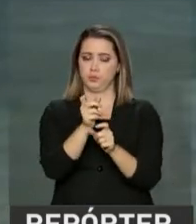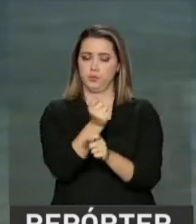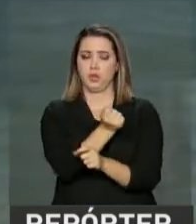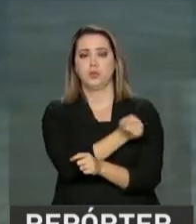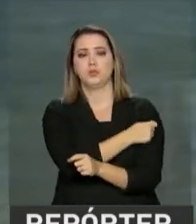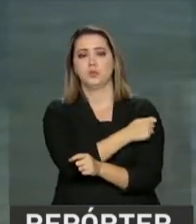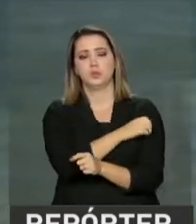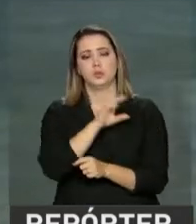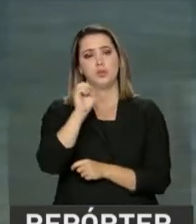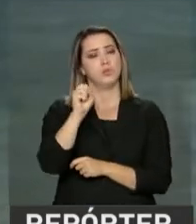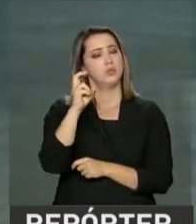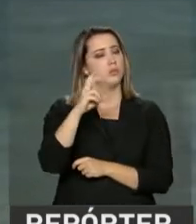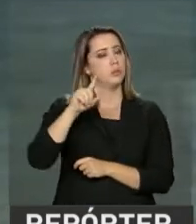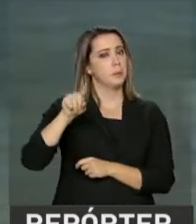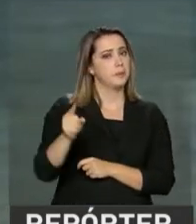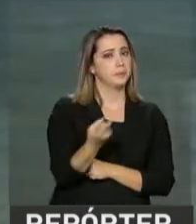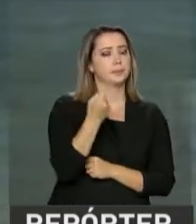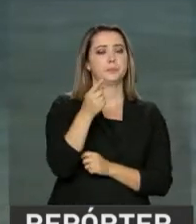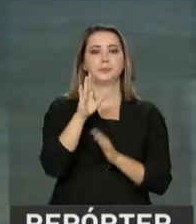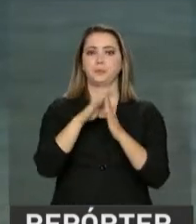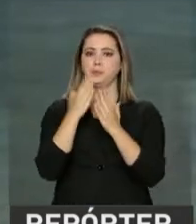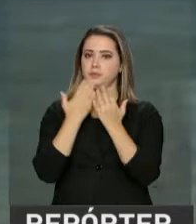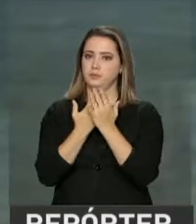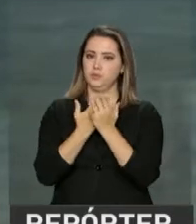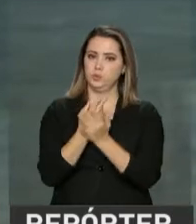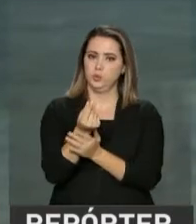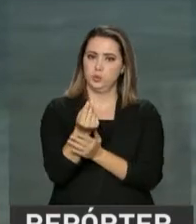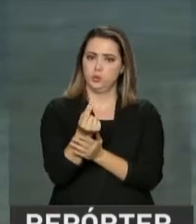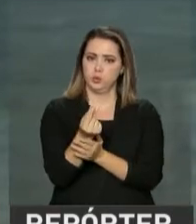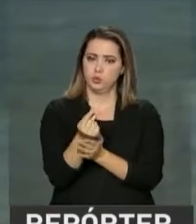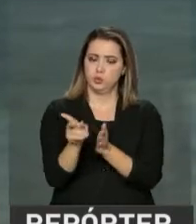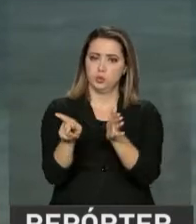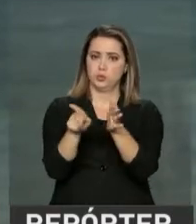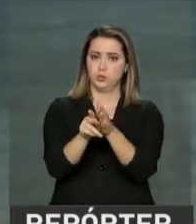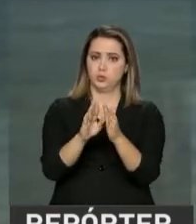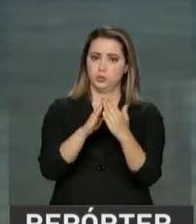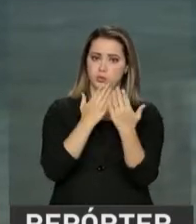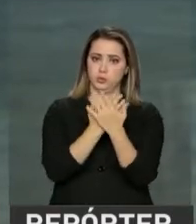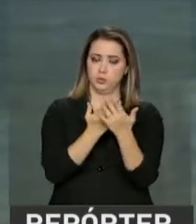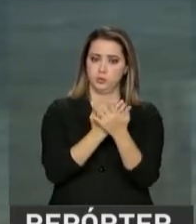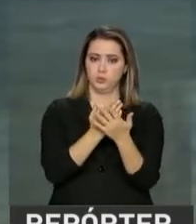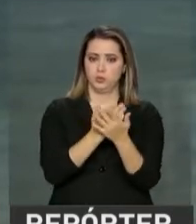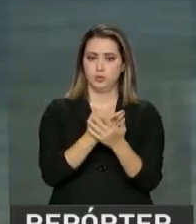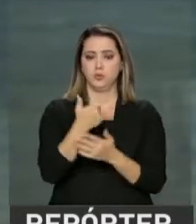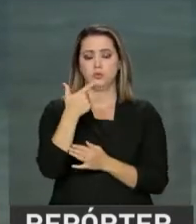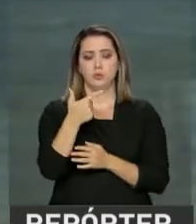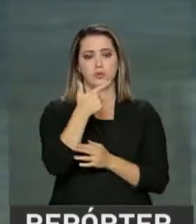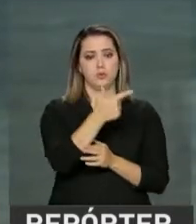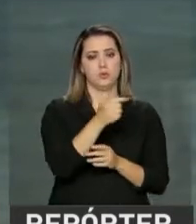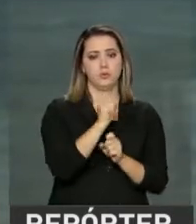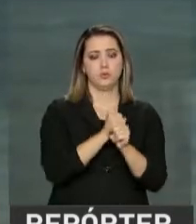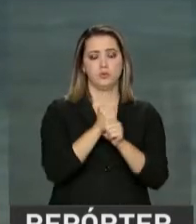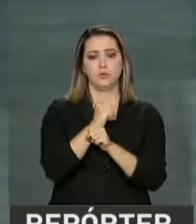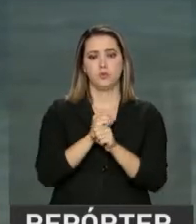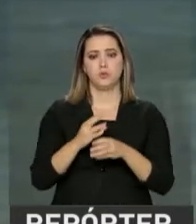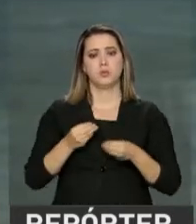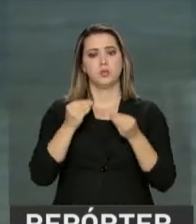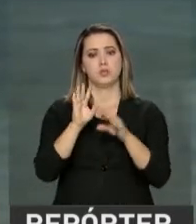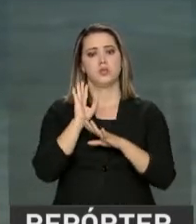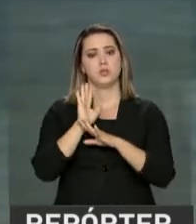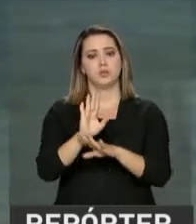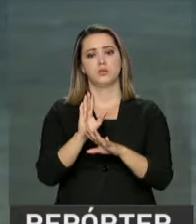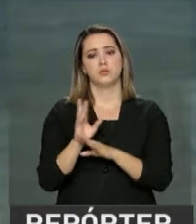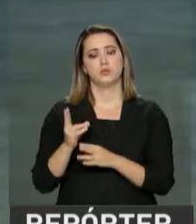mil escolas de todo o país o programa dinheiro direto na escola foi criado há 22 anos para dar assistência